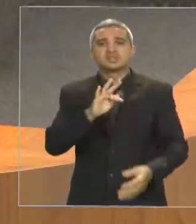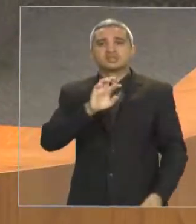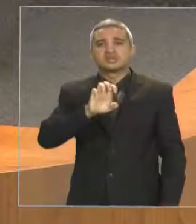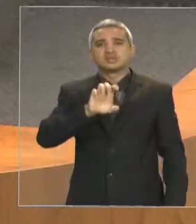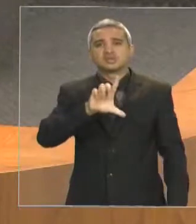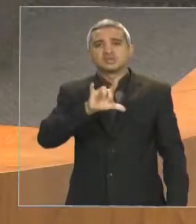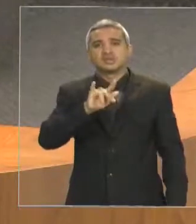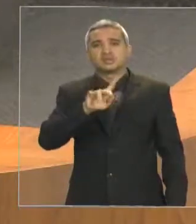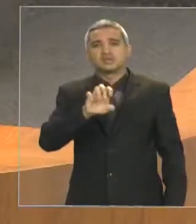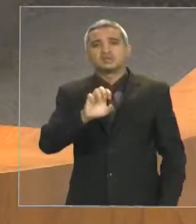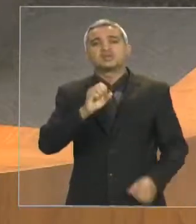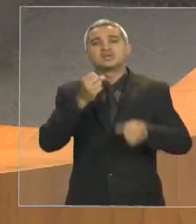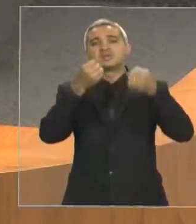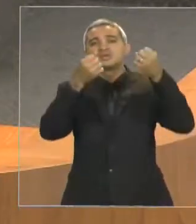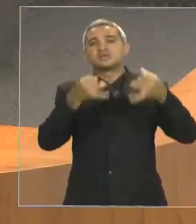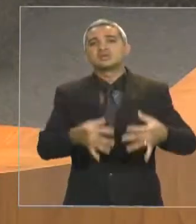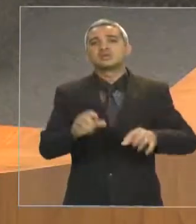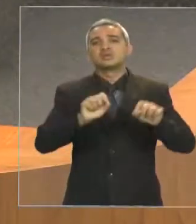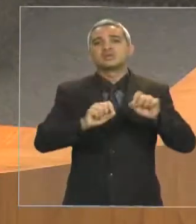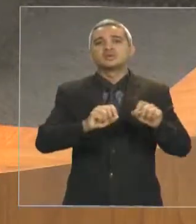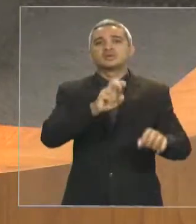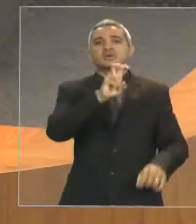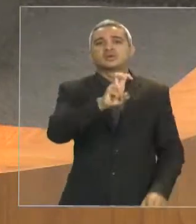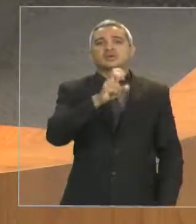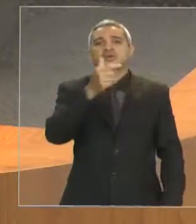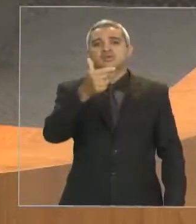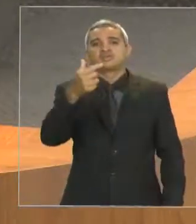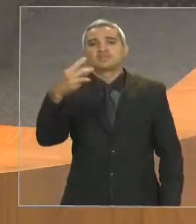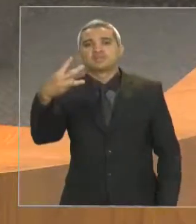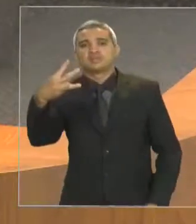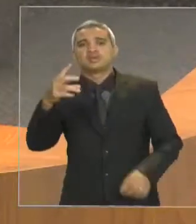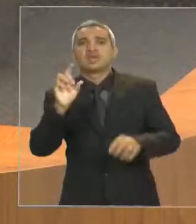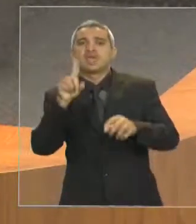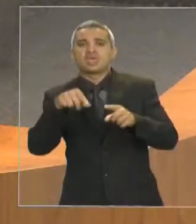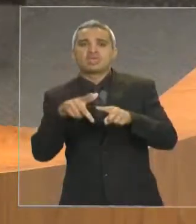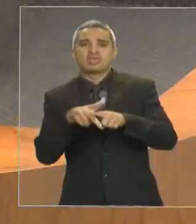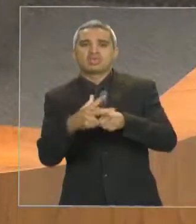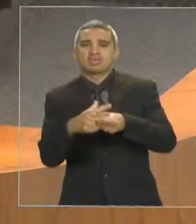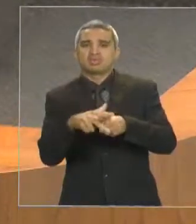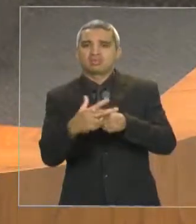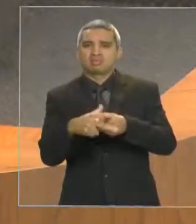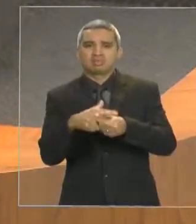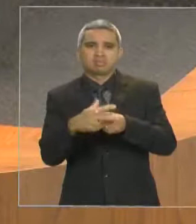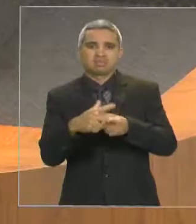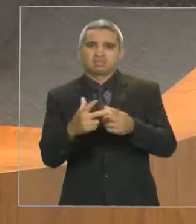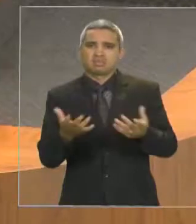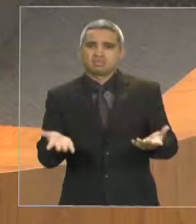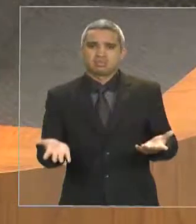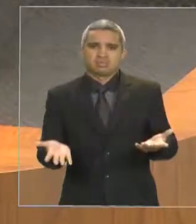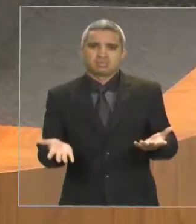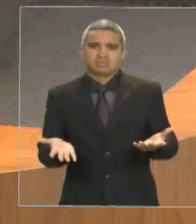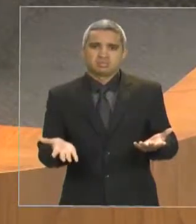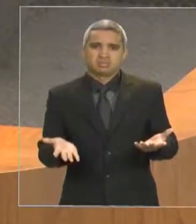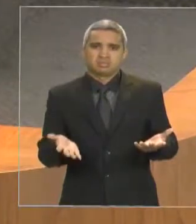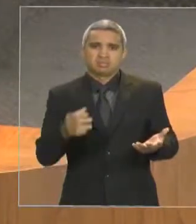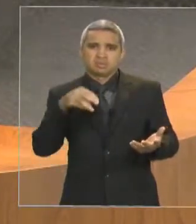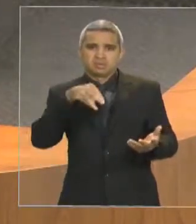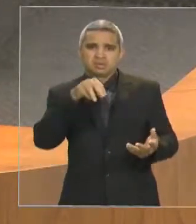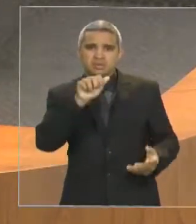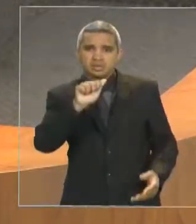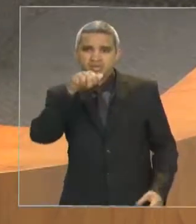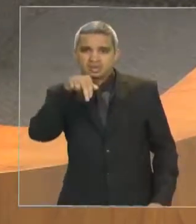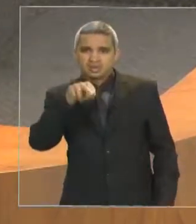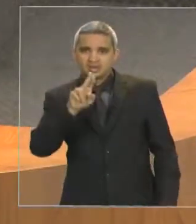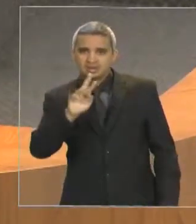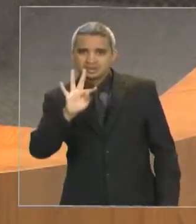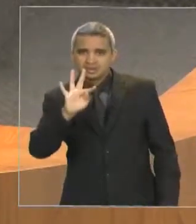são manutenção, deputado Danilo. O que é manutenção na licitação, e todo mundo sabe, manutenção é